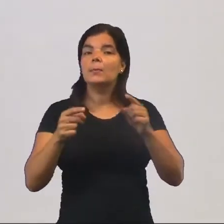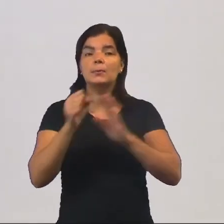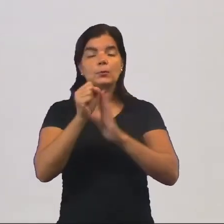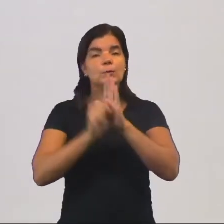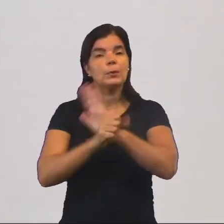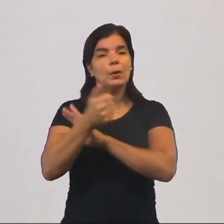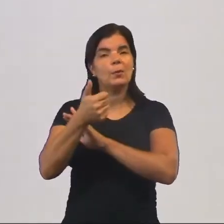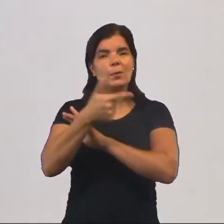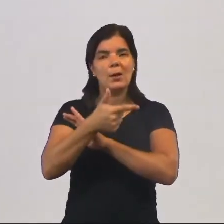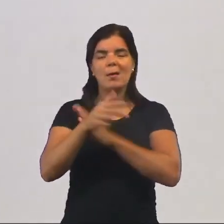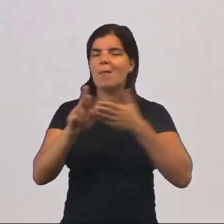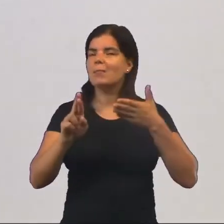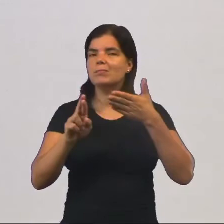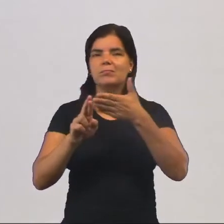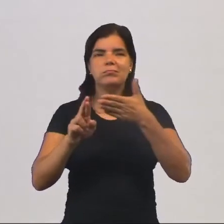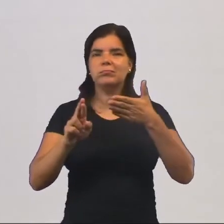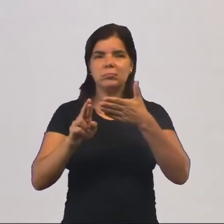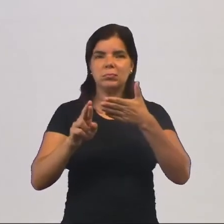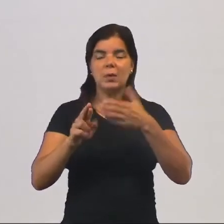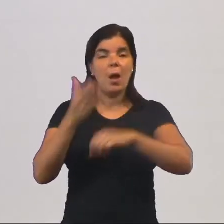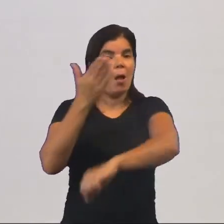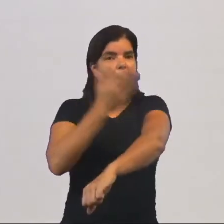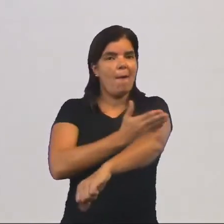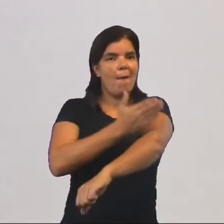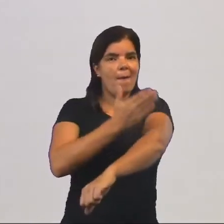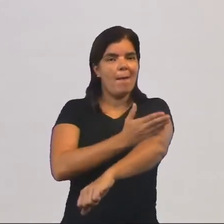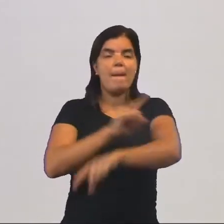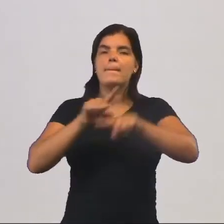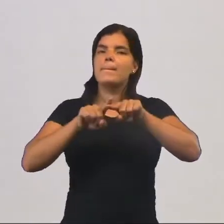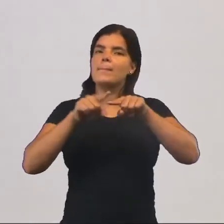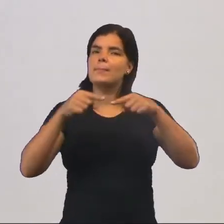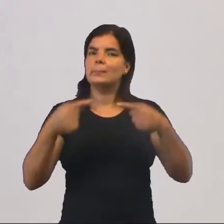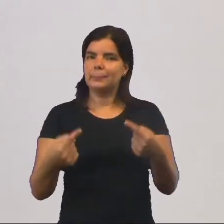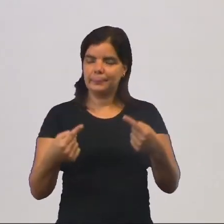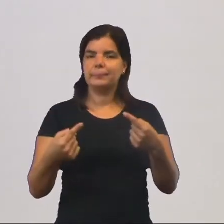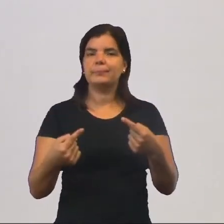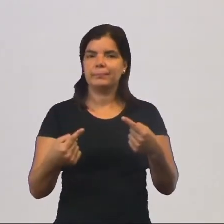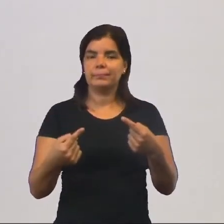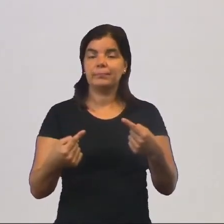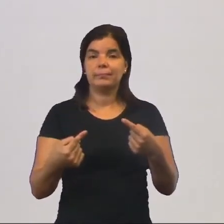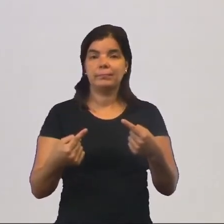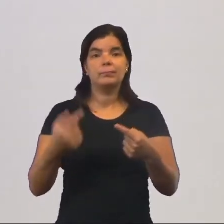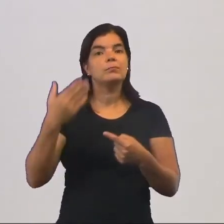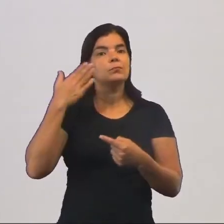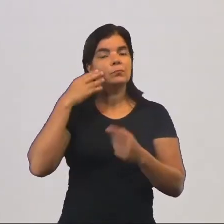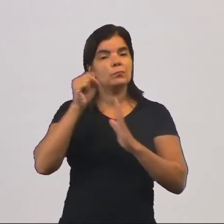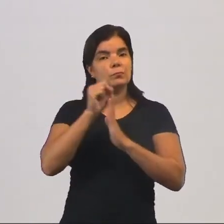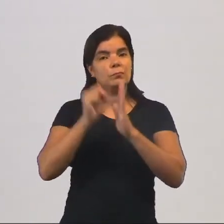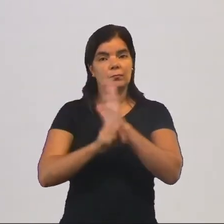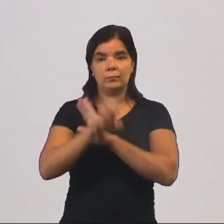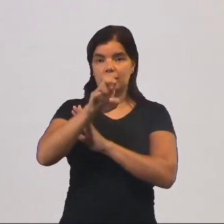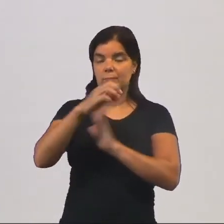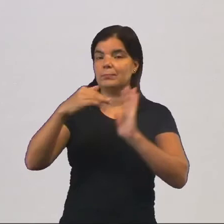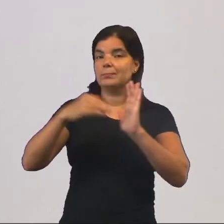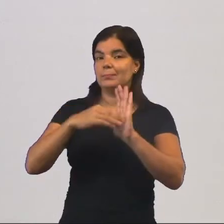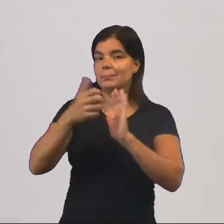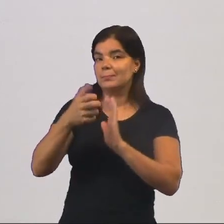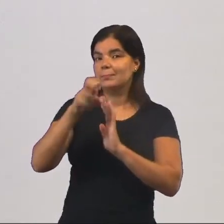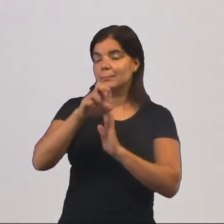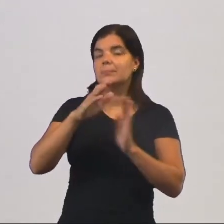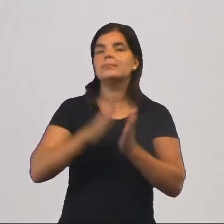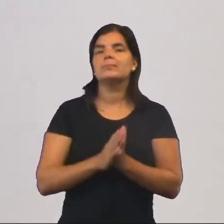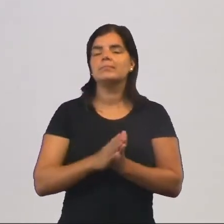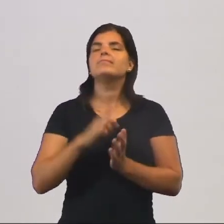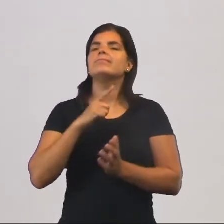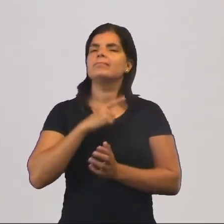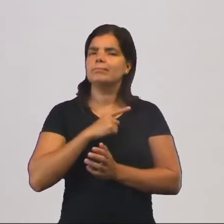século XII. Ela não se refere à Idade Média, mas a Idade Média compreende do século V até o século XV. Então, a